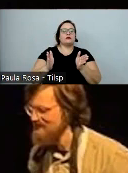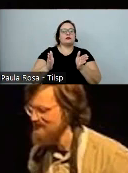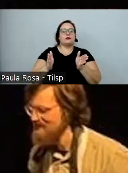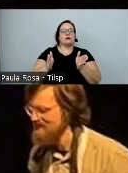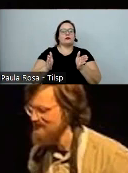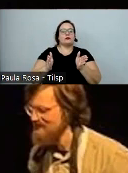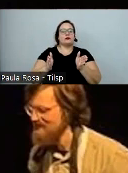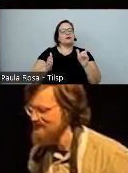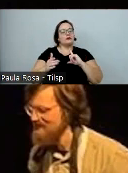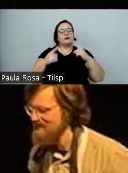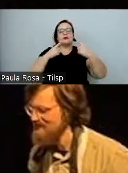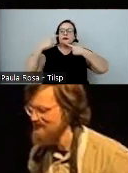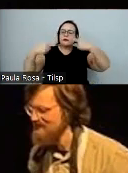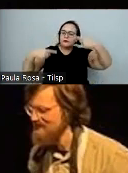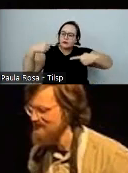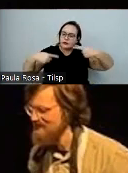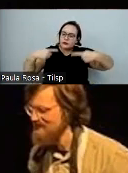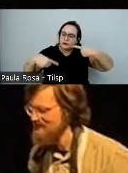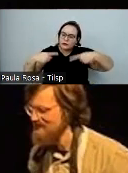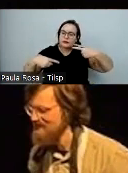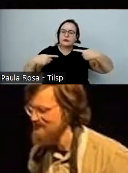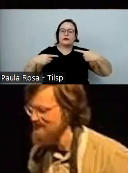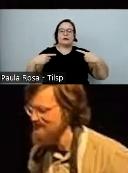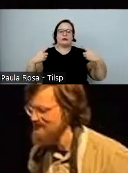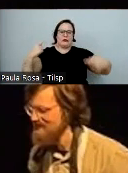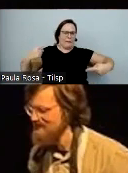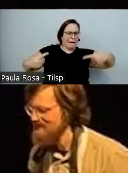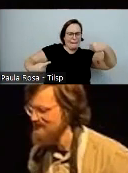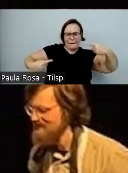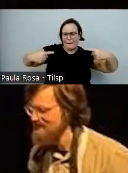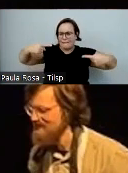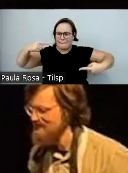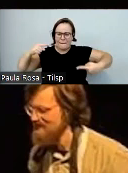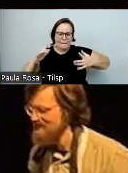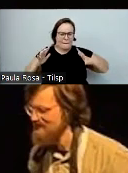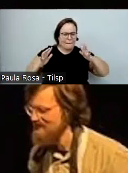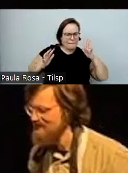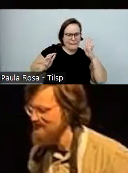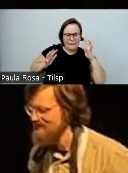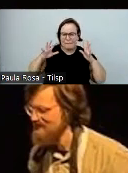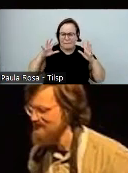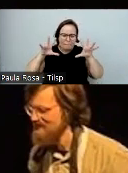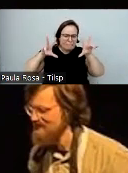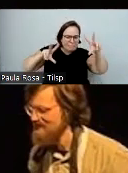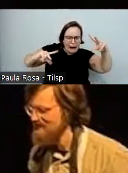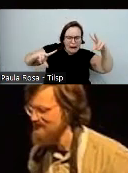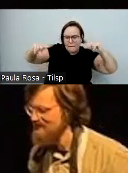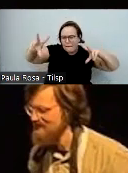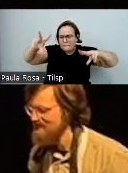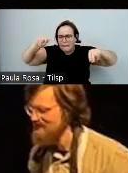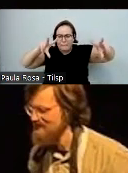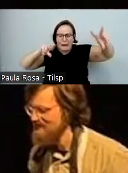debates eu diria até mesmo acalorados e alguns em alguns Em alguns momentos polêmicos em torno da definição de Museu